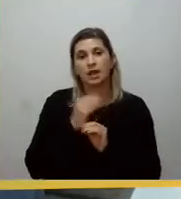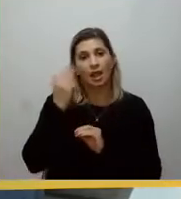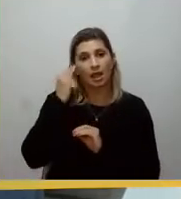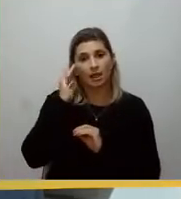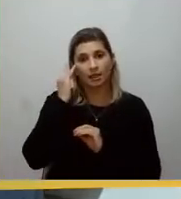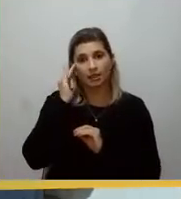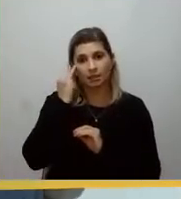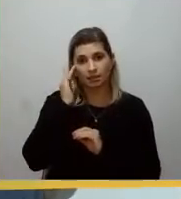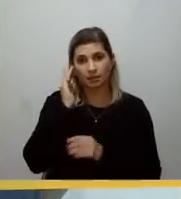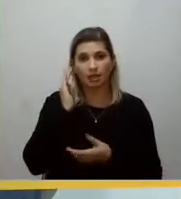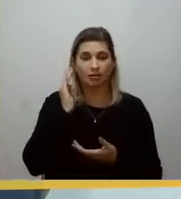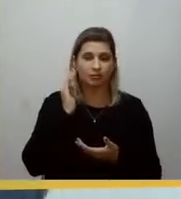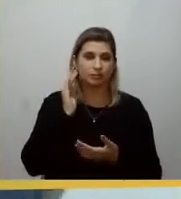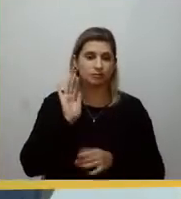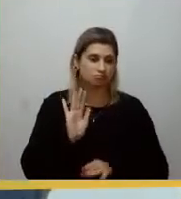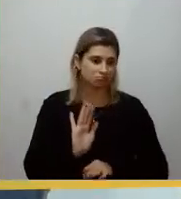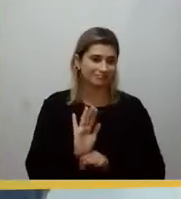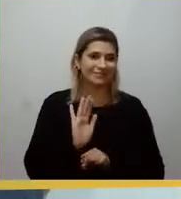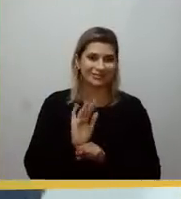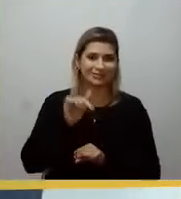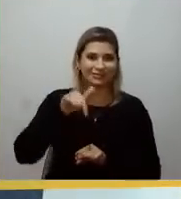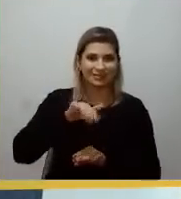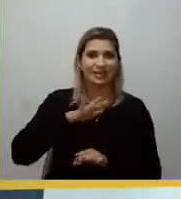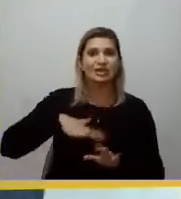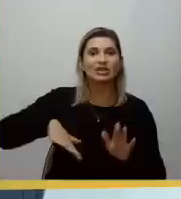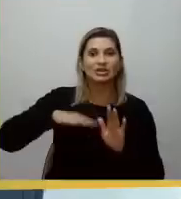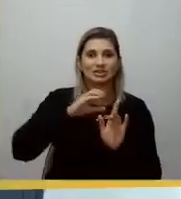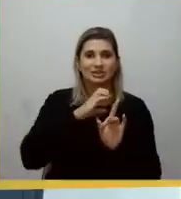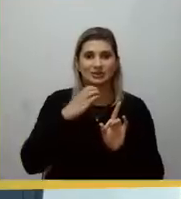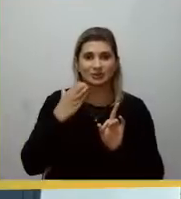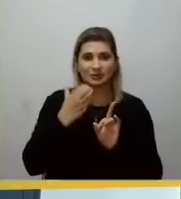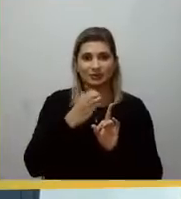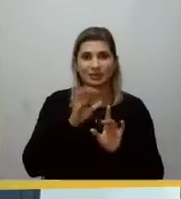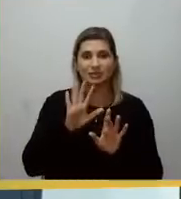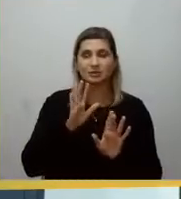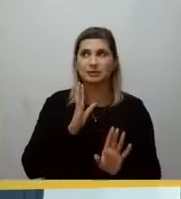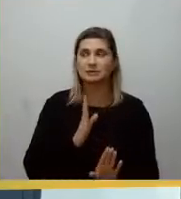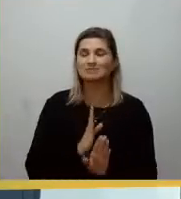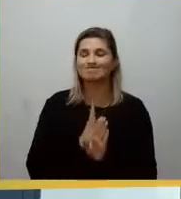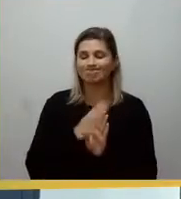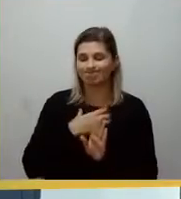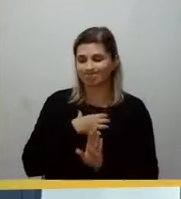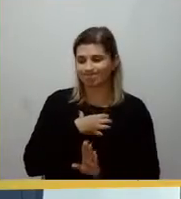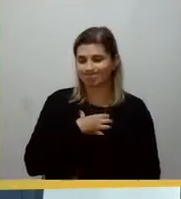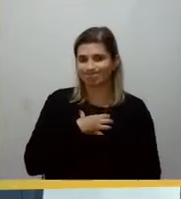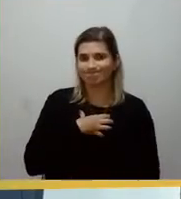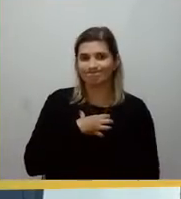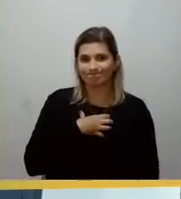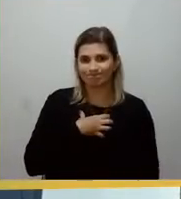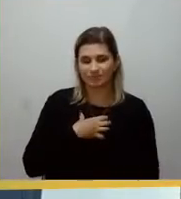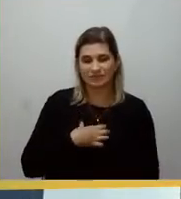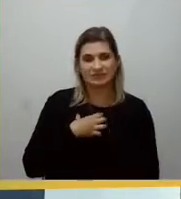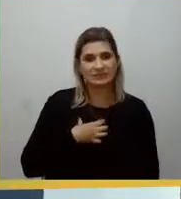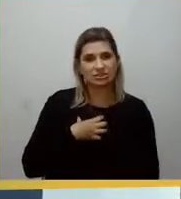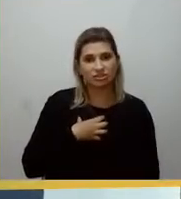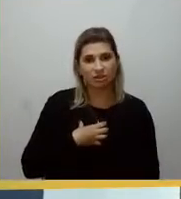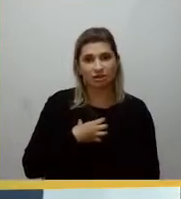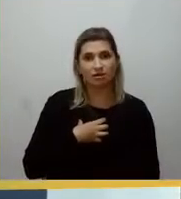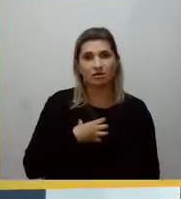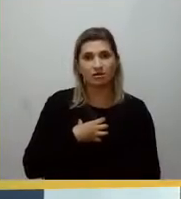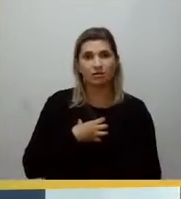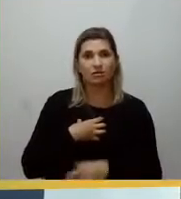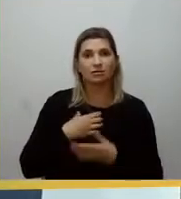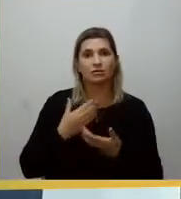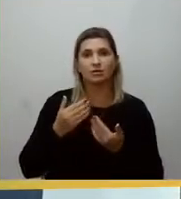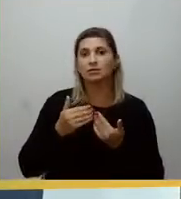o benefício que trouxe para a comunidade. O que nos choca, nos deixa extremamente chateado, é o que gerou isso,